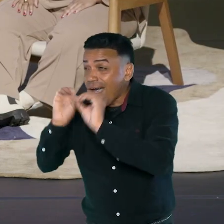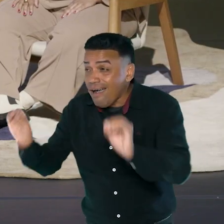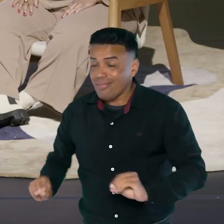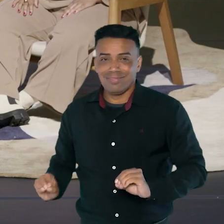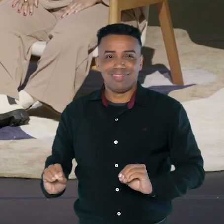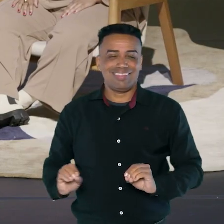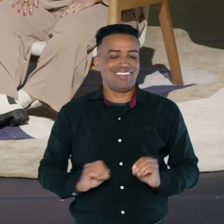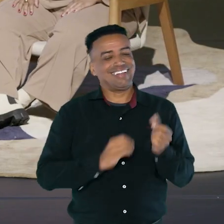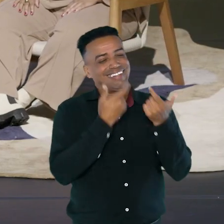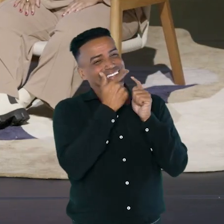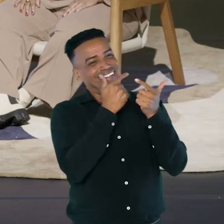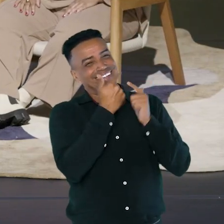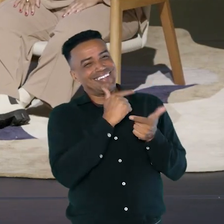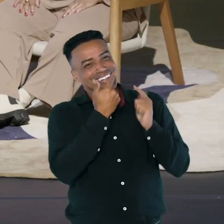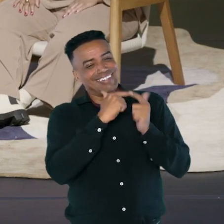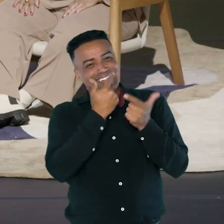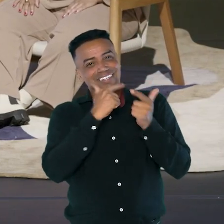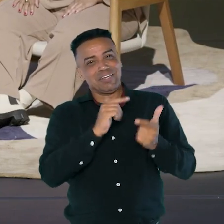nada.